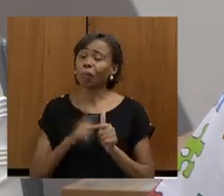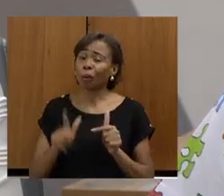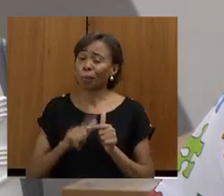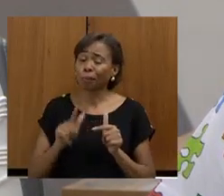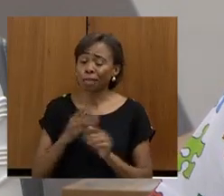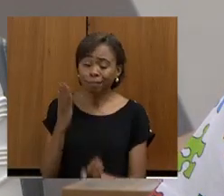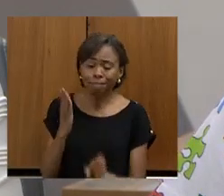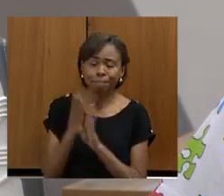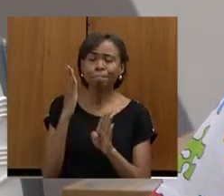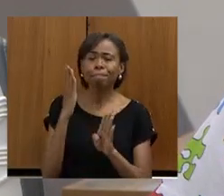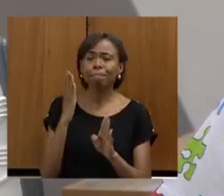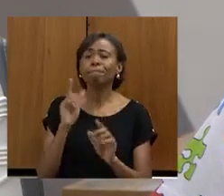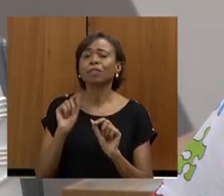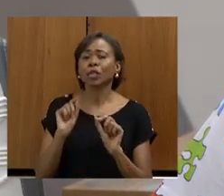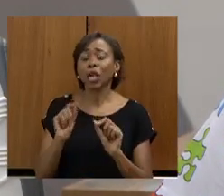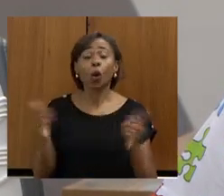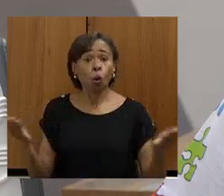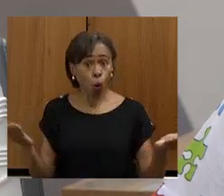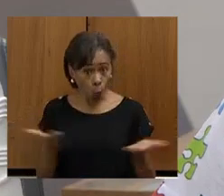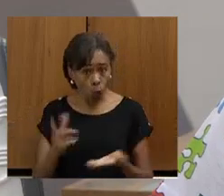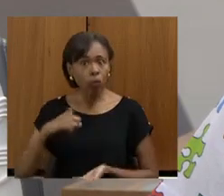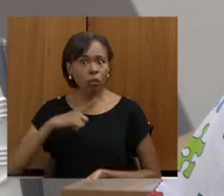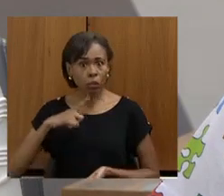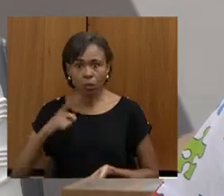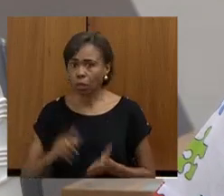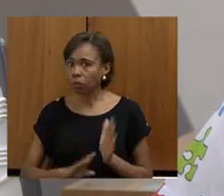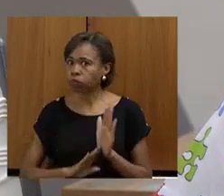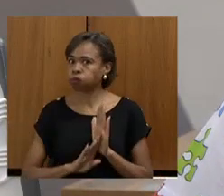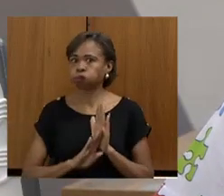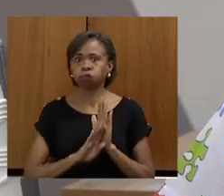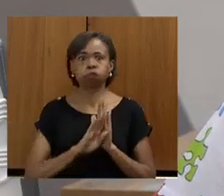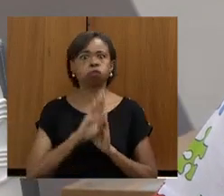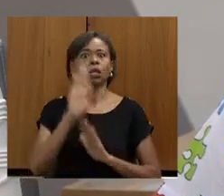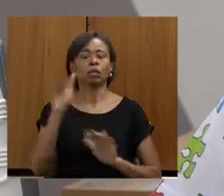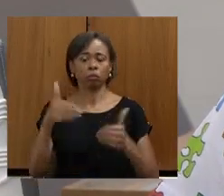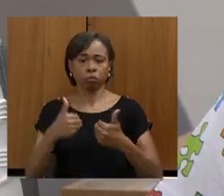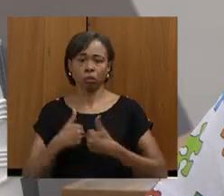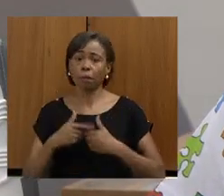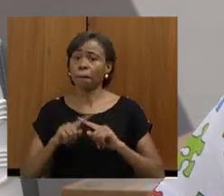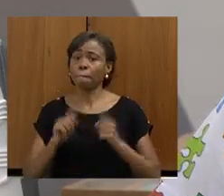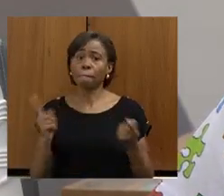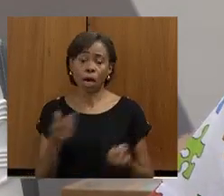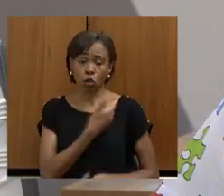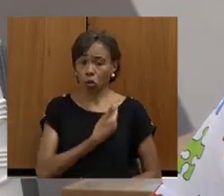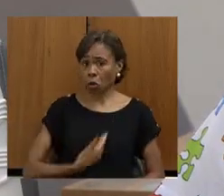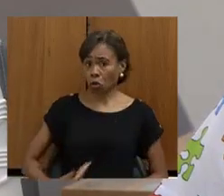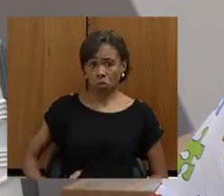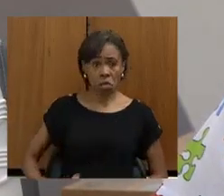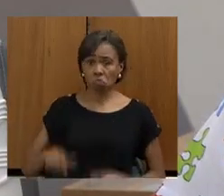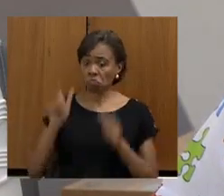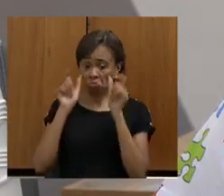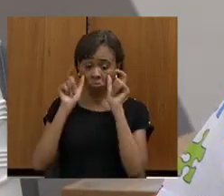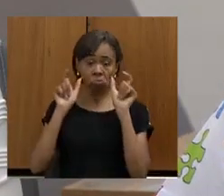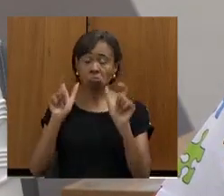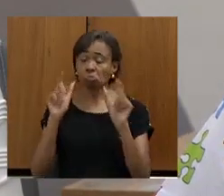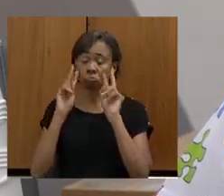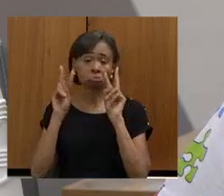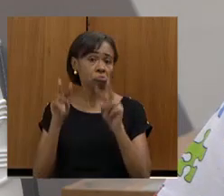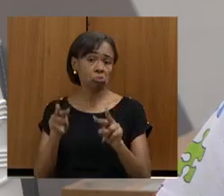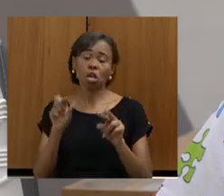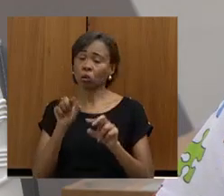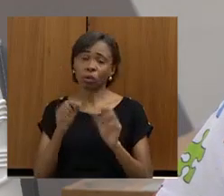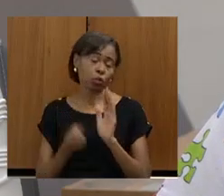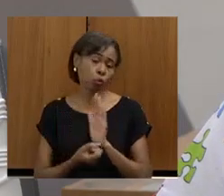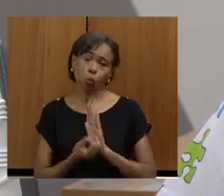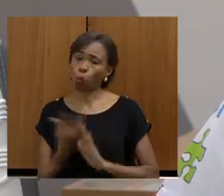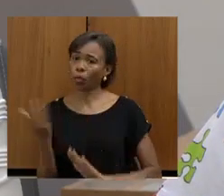hoje é evidente que existe um aumento de casos e que o poder público não está atento aos impactos destes números em